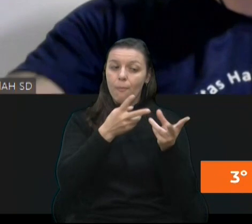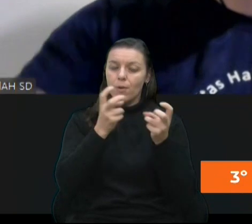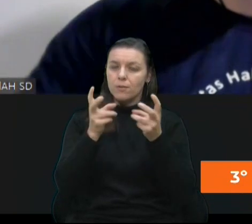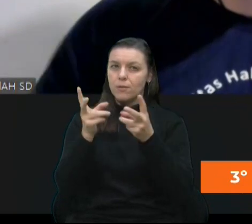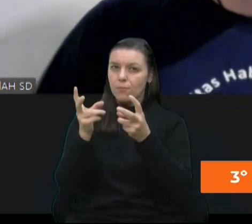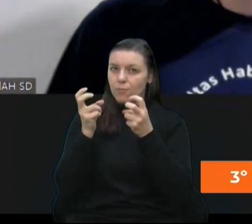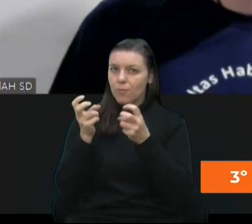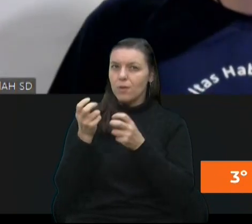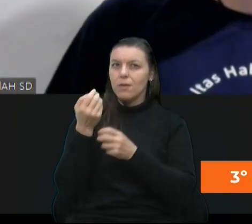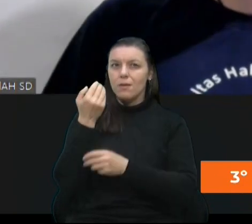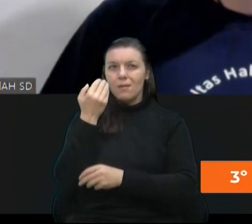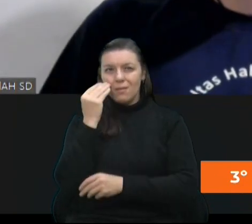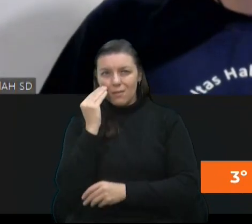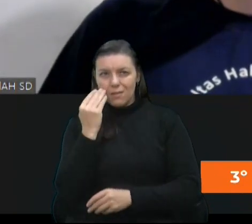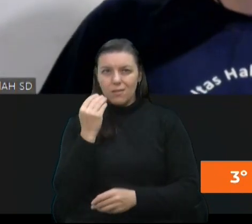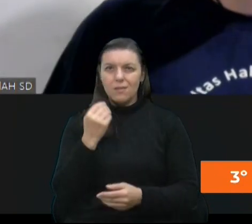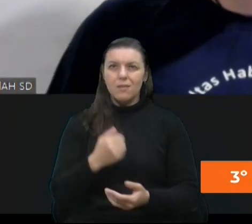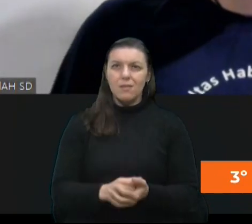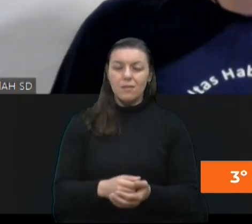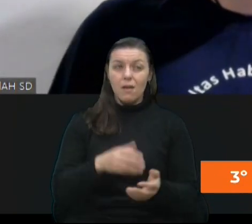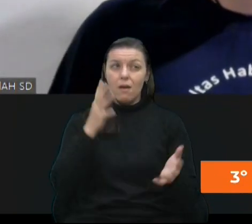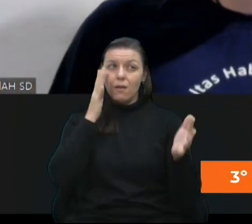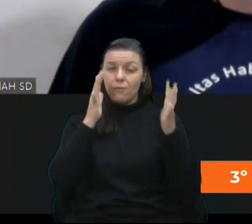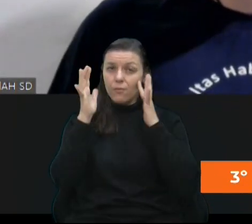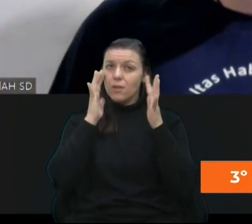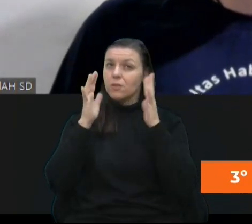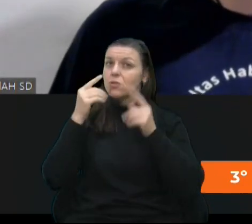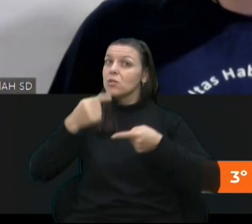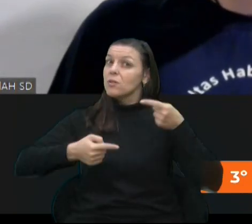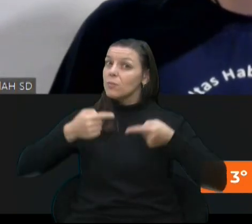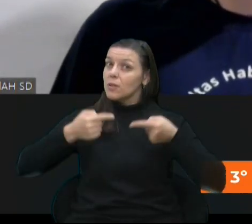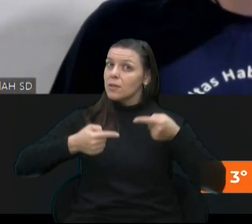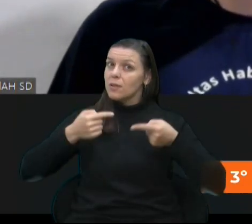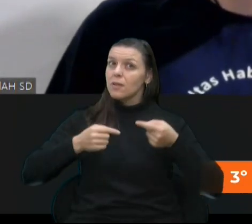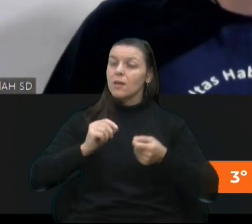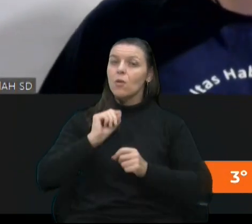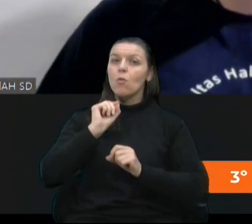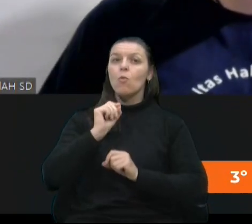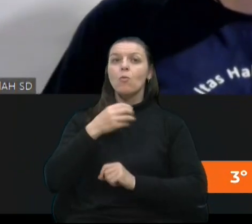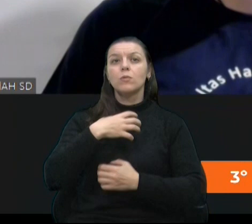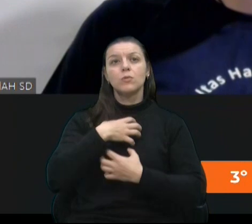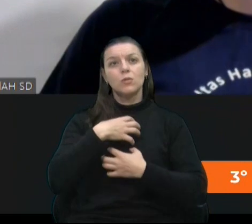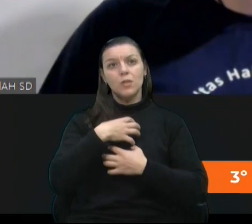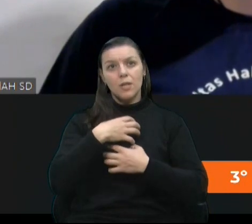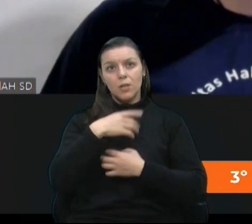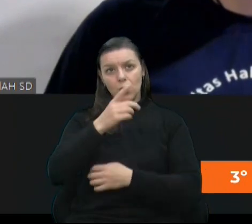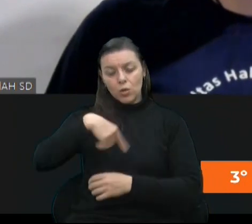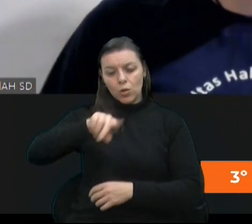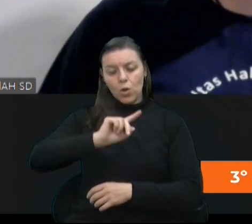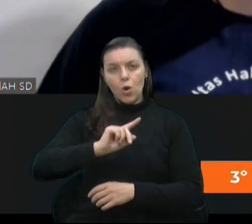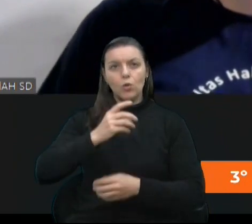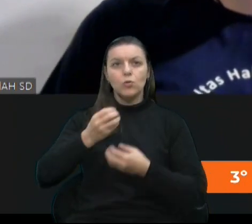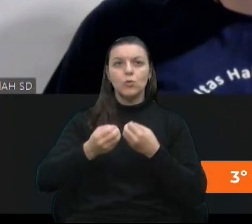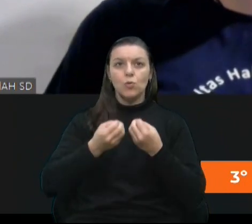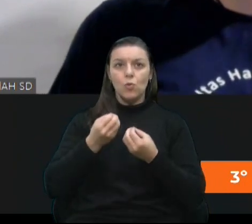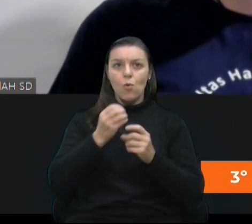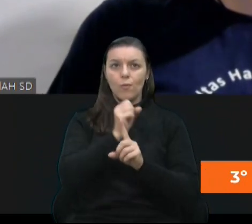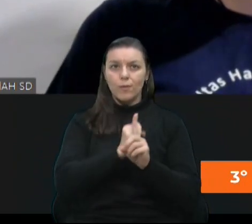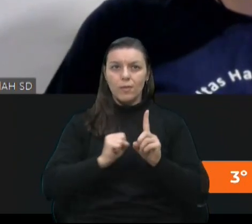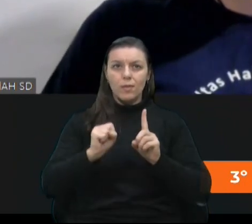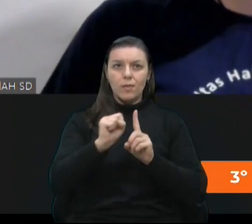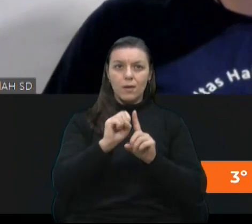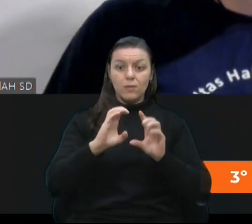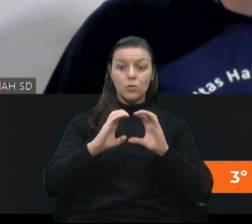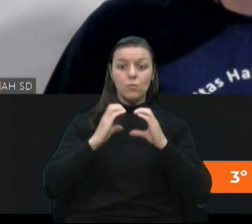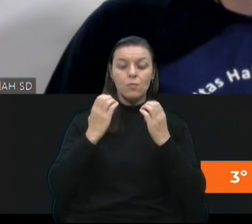da gente entender, da gente refletir, debater, de que formas nós, né, como sociedade, a